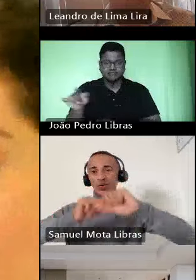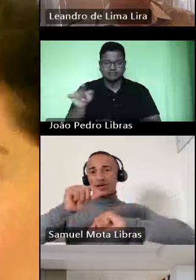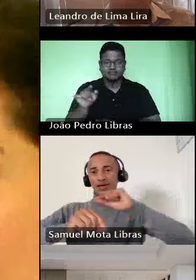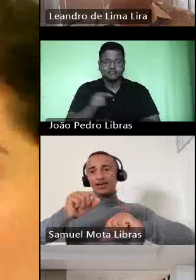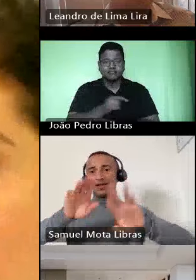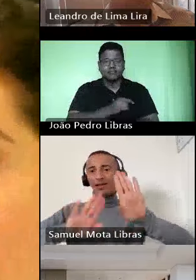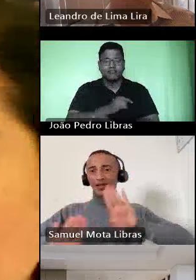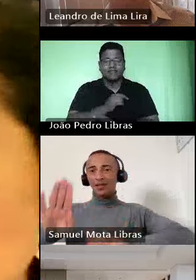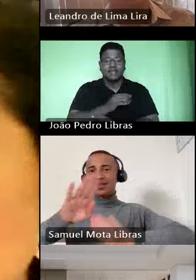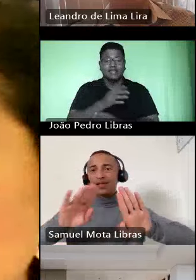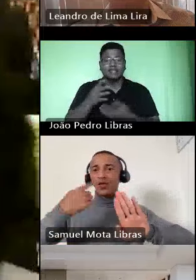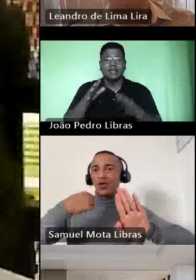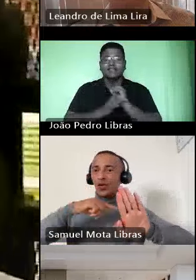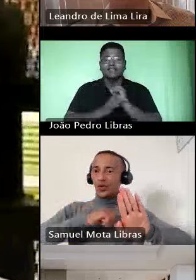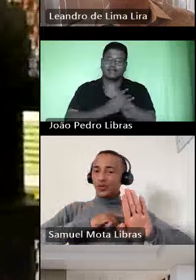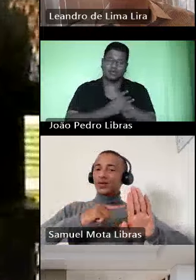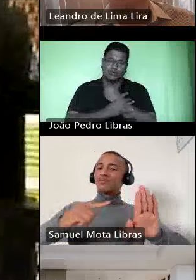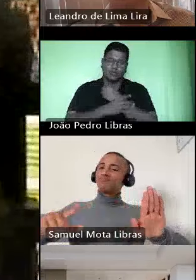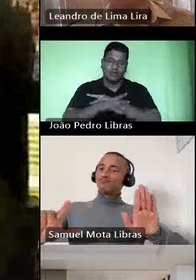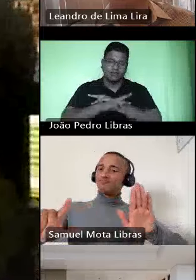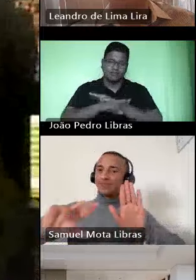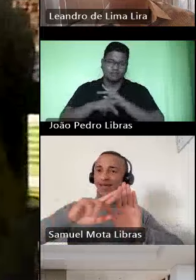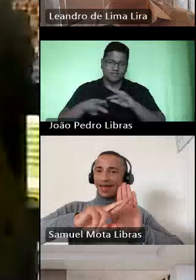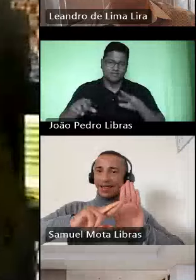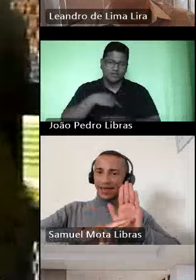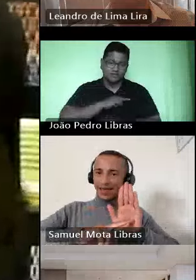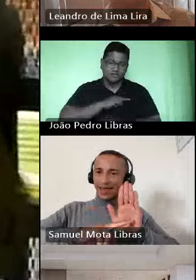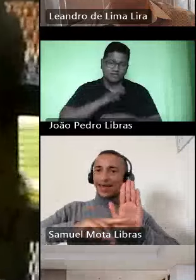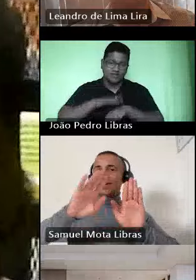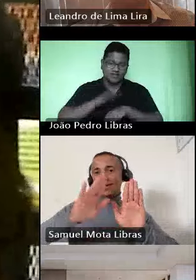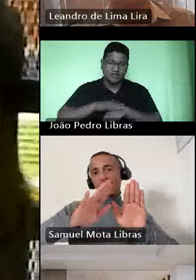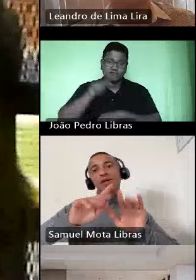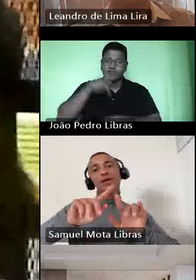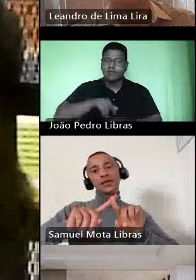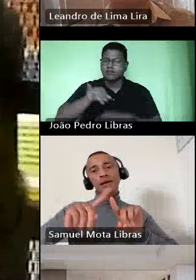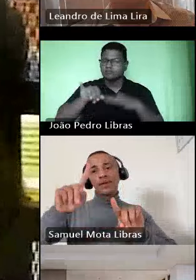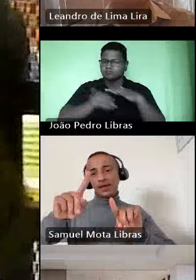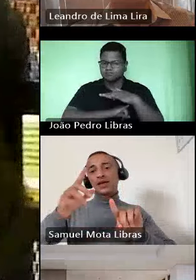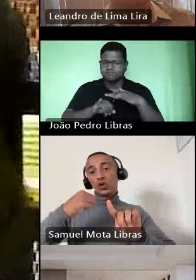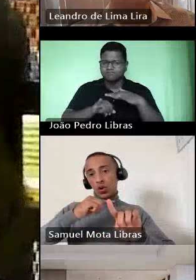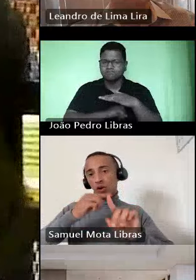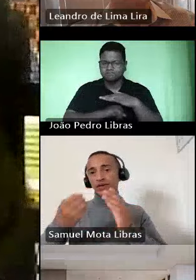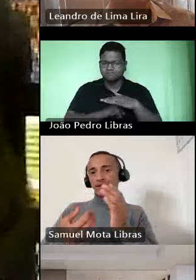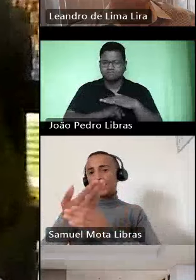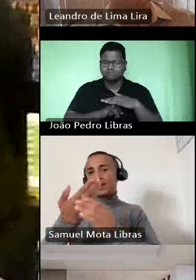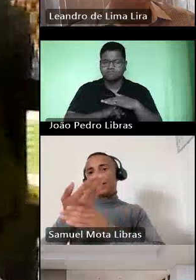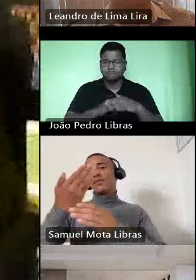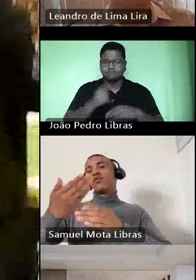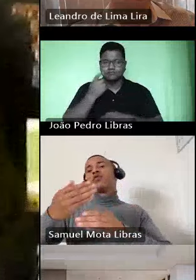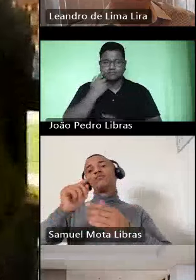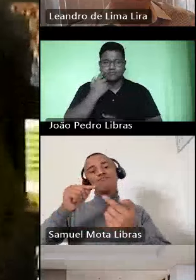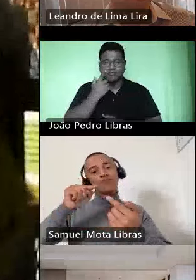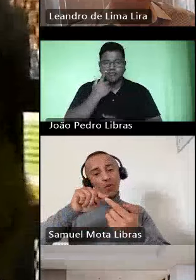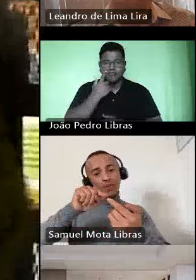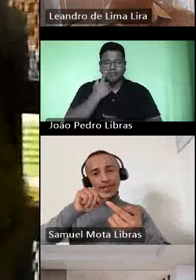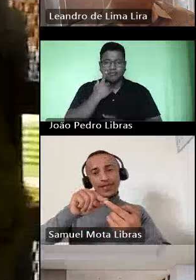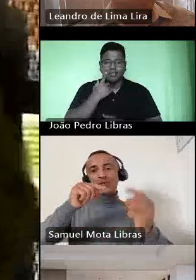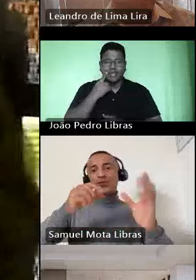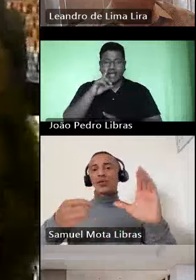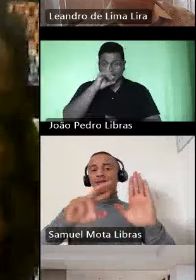tá amparado pelos normativos que nós produzirmos também pela institucionalidade que é dada a esse a essa